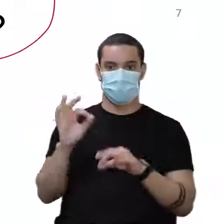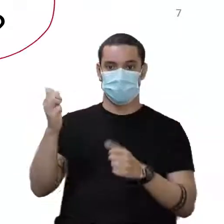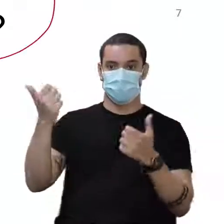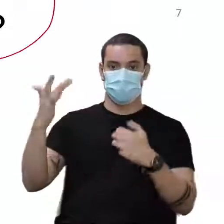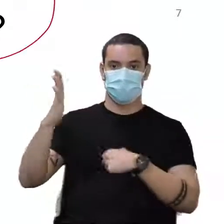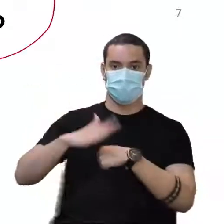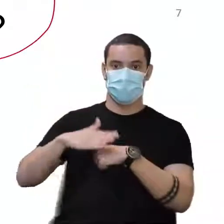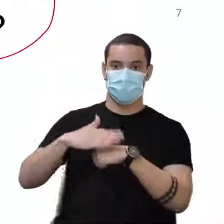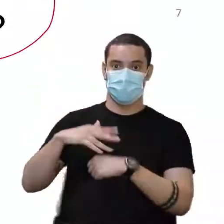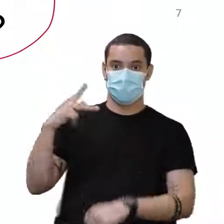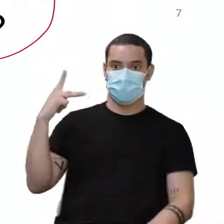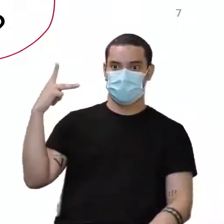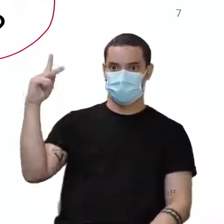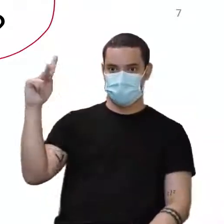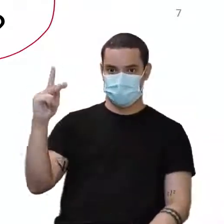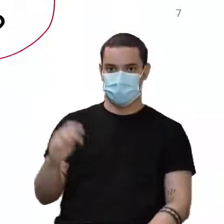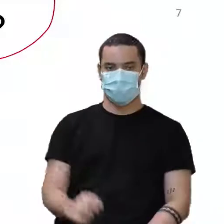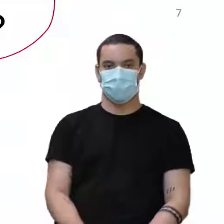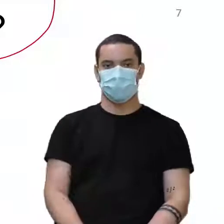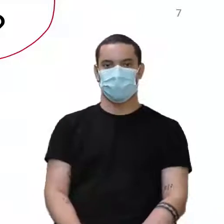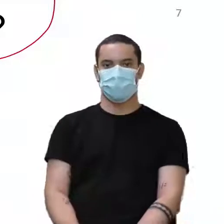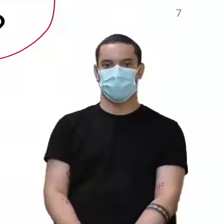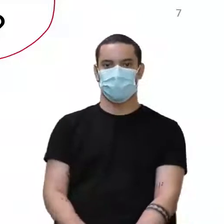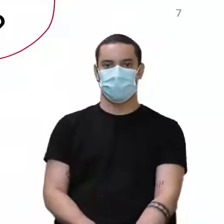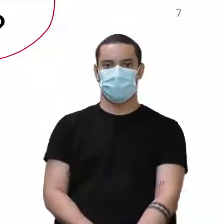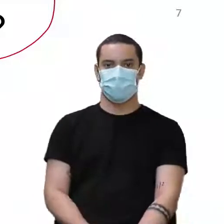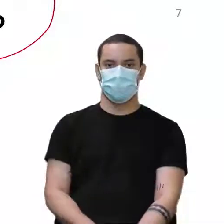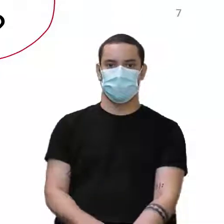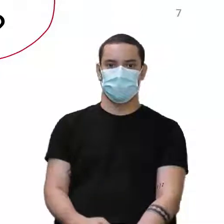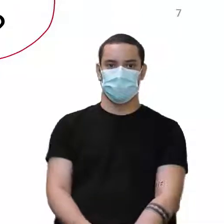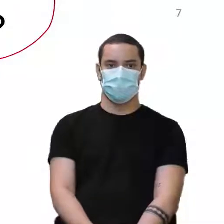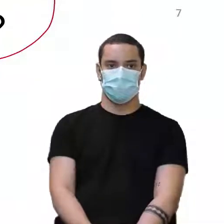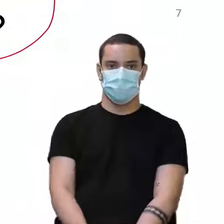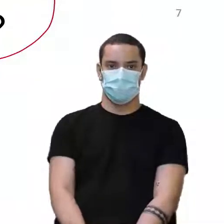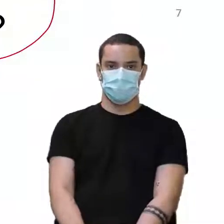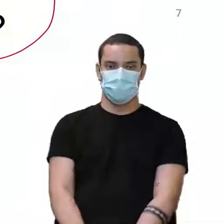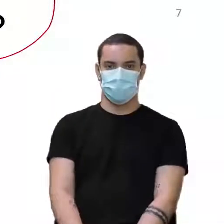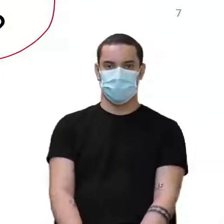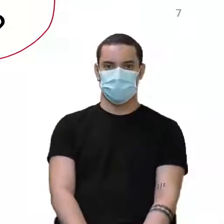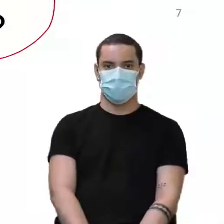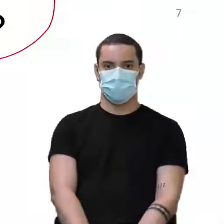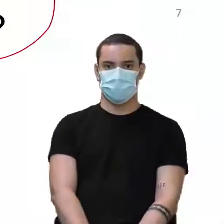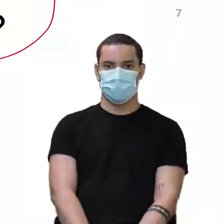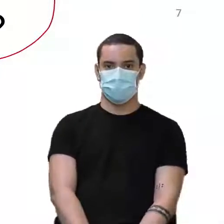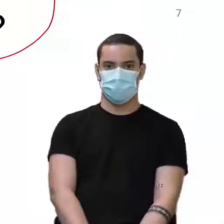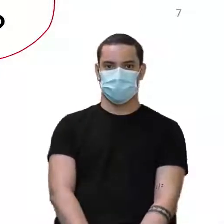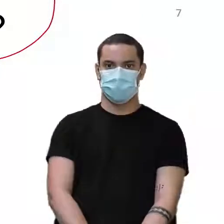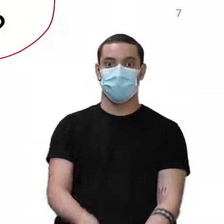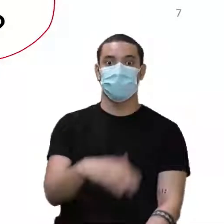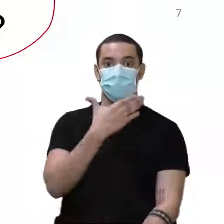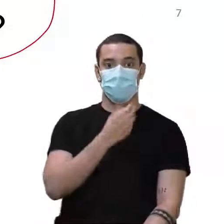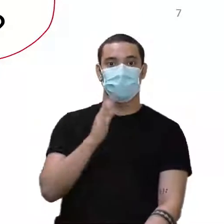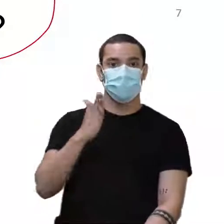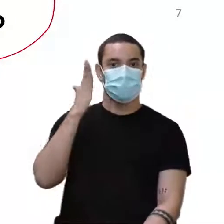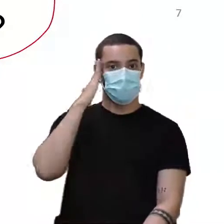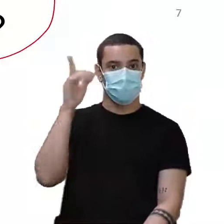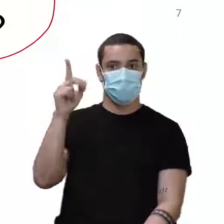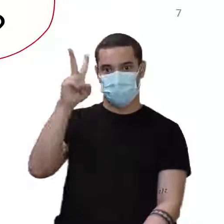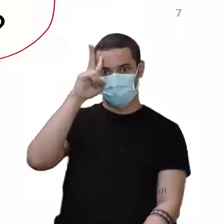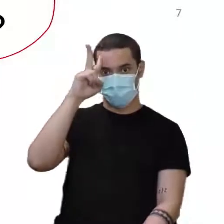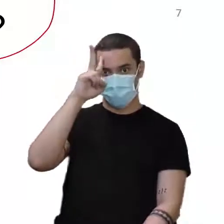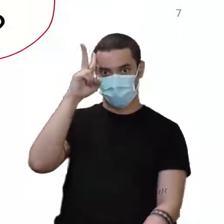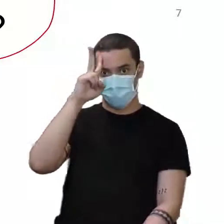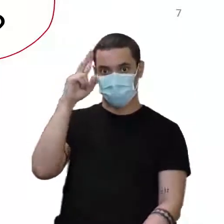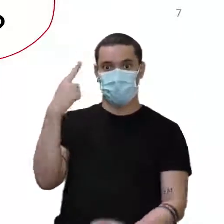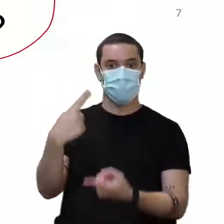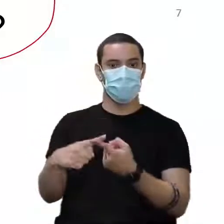moça aqui. Provavelmente esse cara que teve a informação, que ela está aqui desde segunda-feira, aí fala o seguinte, X.